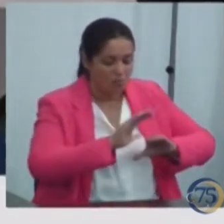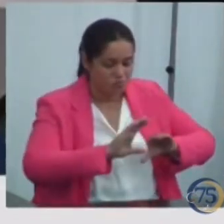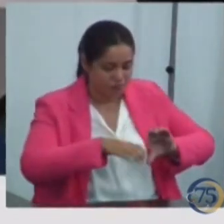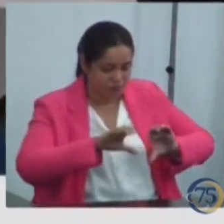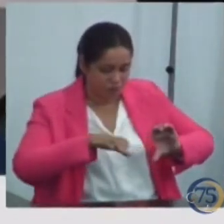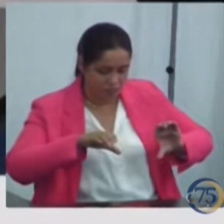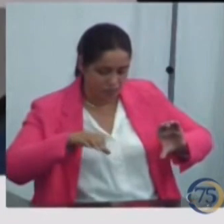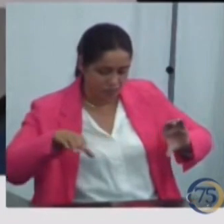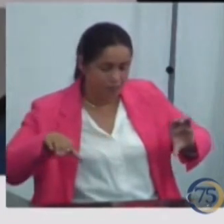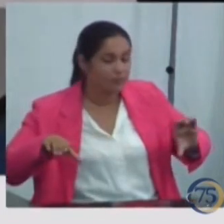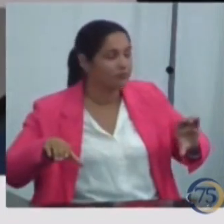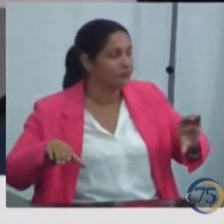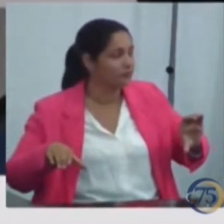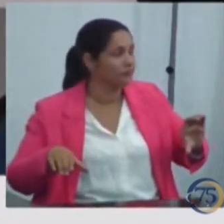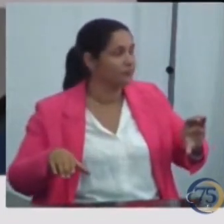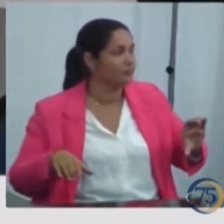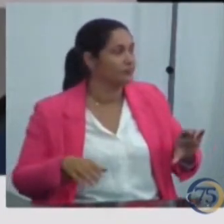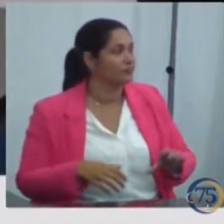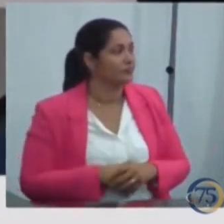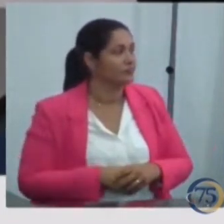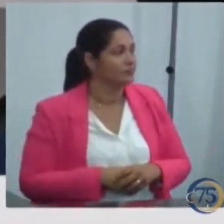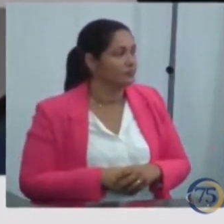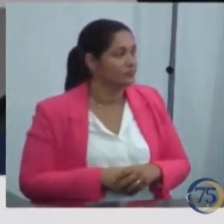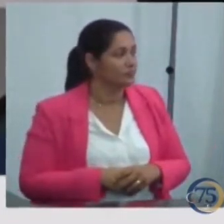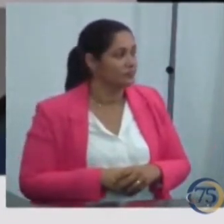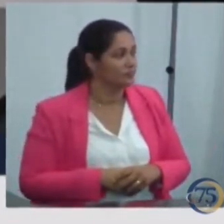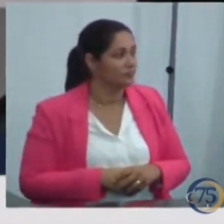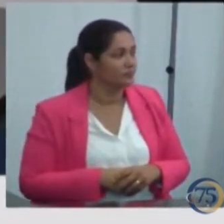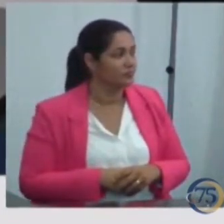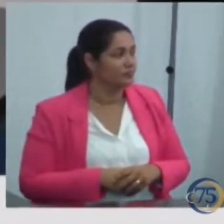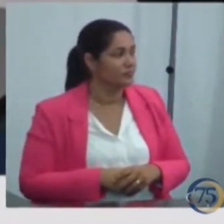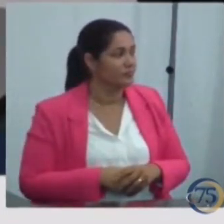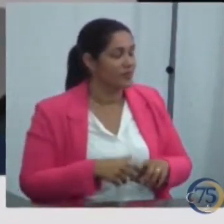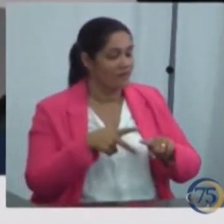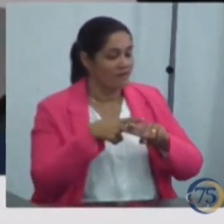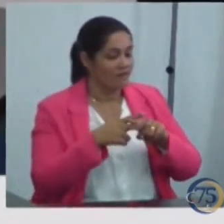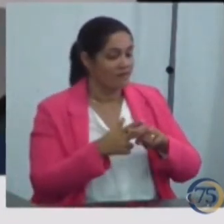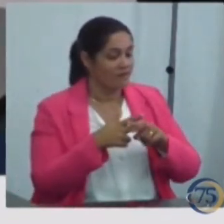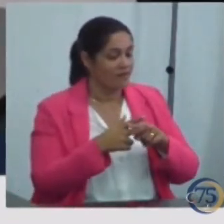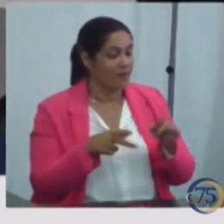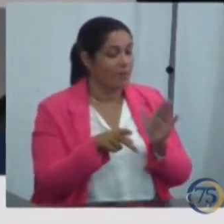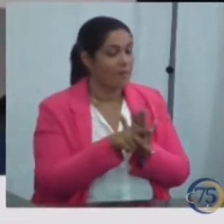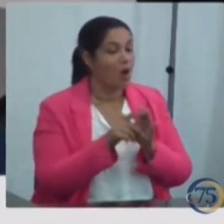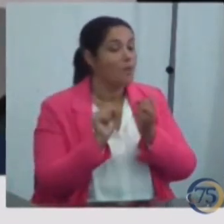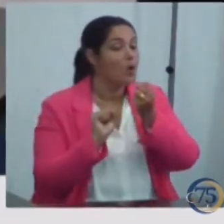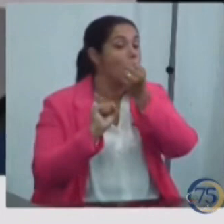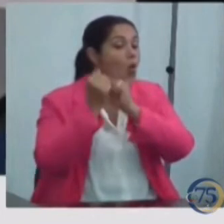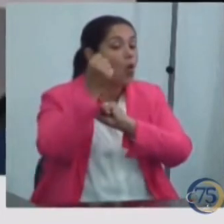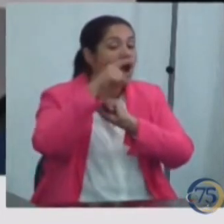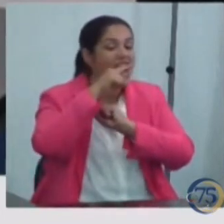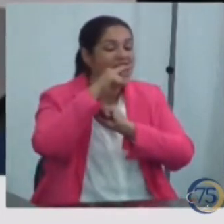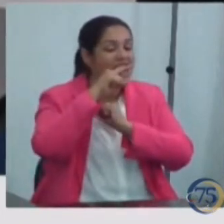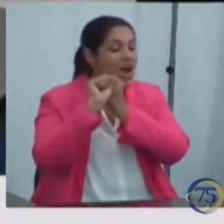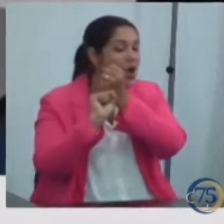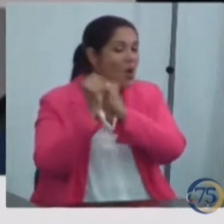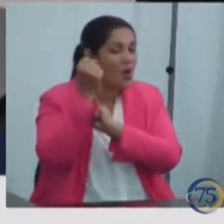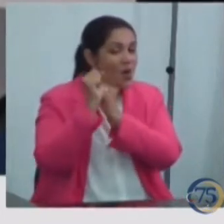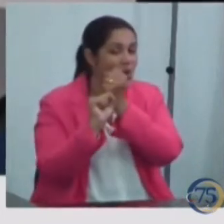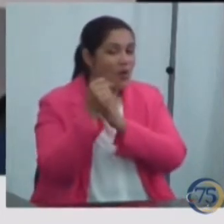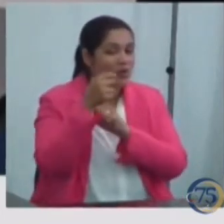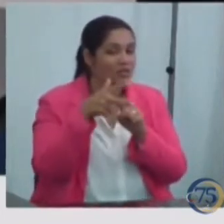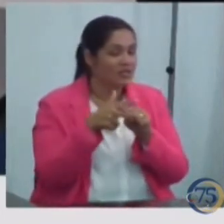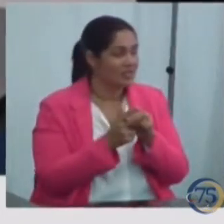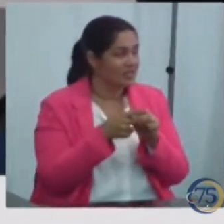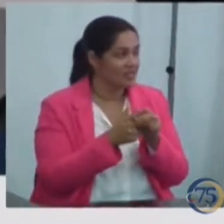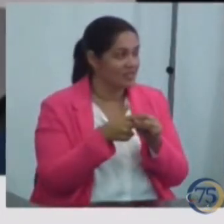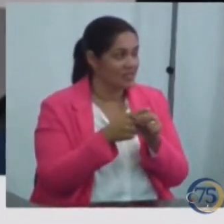quem dá manutenção para aquela Estrada Municipal é a usina E aí eles deixam a estrada passar mas é